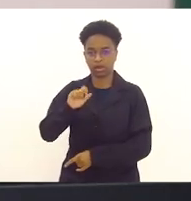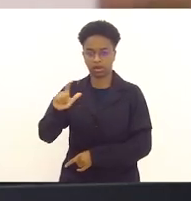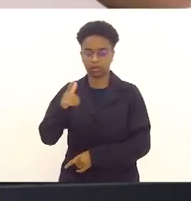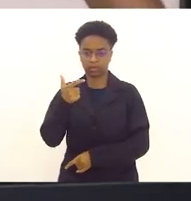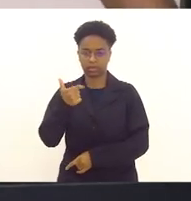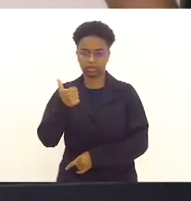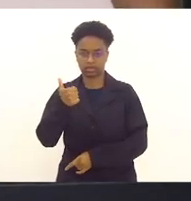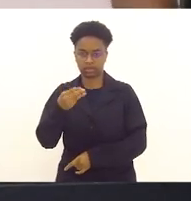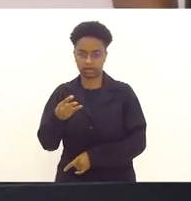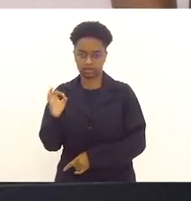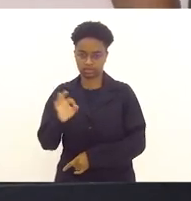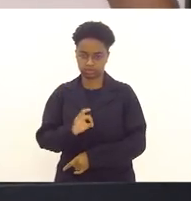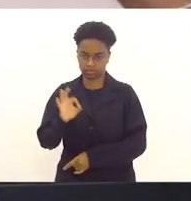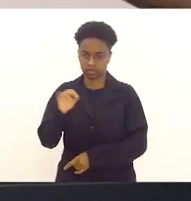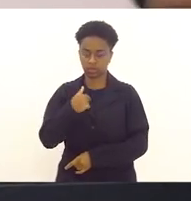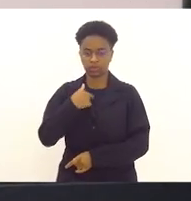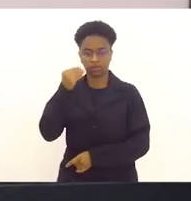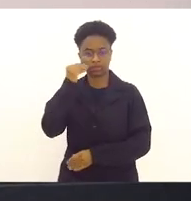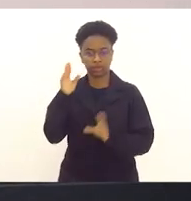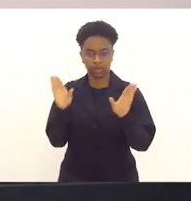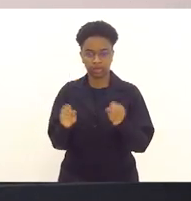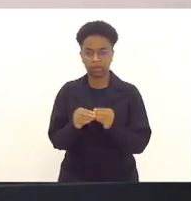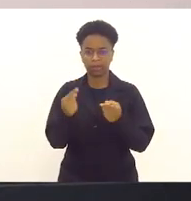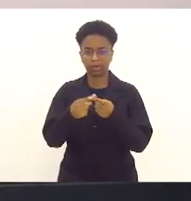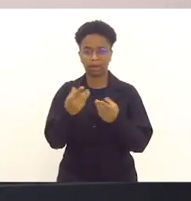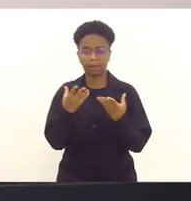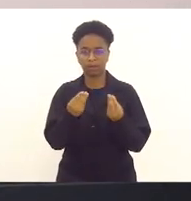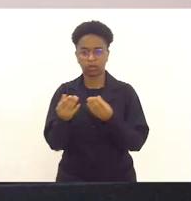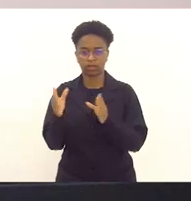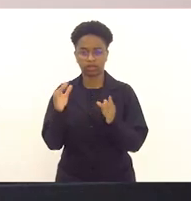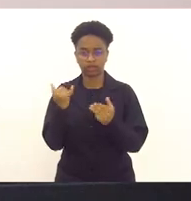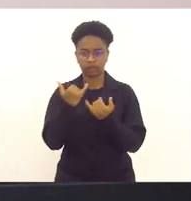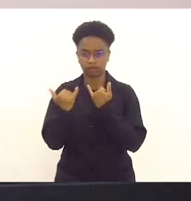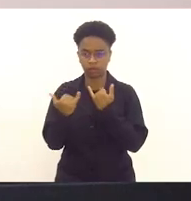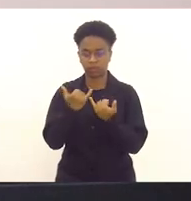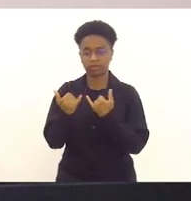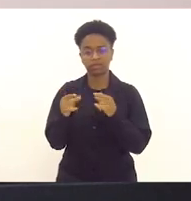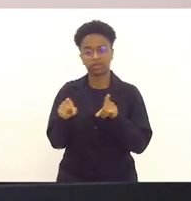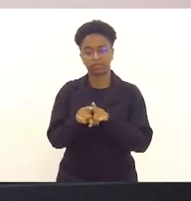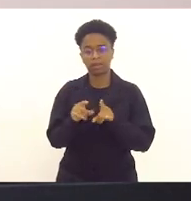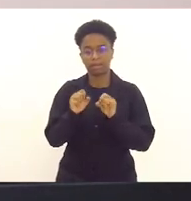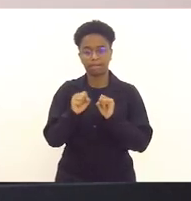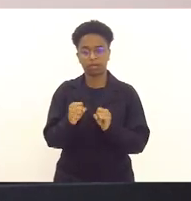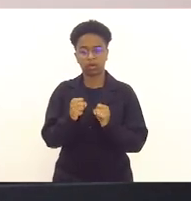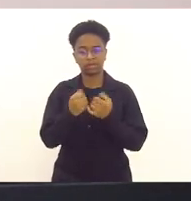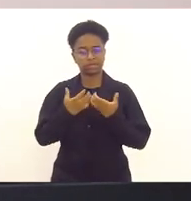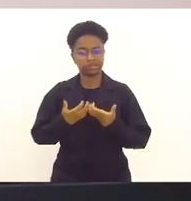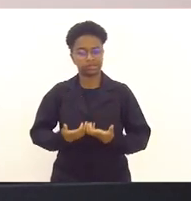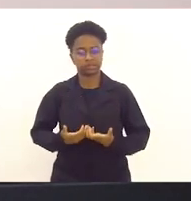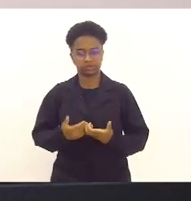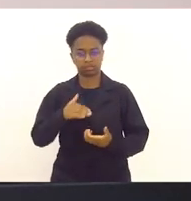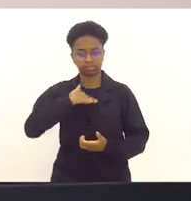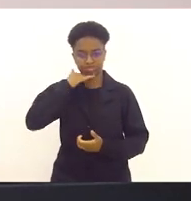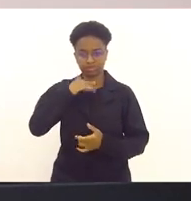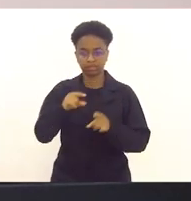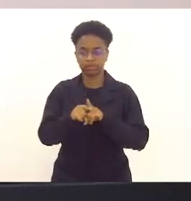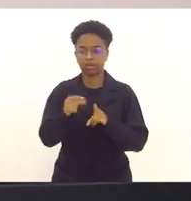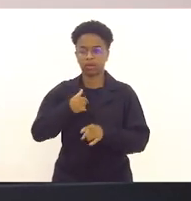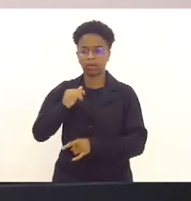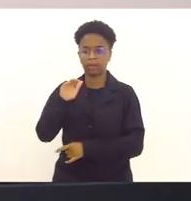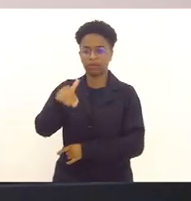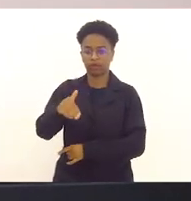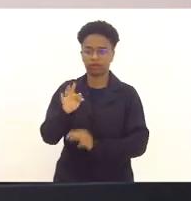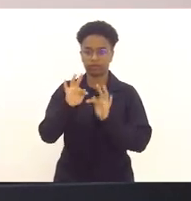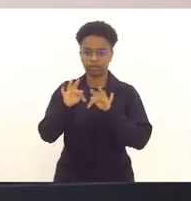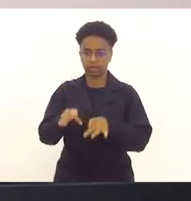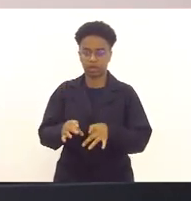eu vou tentar resumir um pouco porque são muitos dados E aí pode ficar cansativo e eu vou logo para o final na